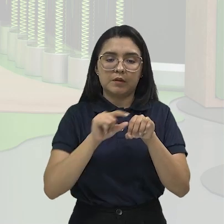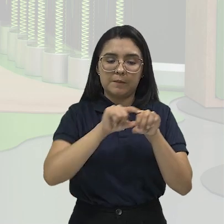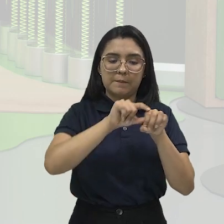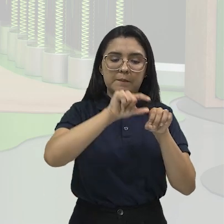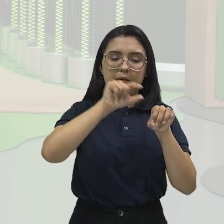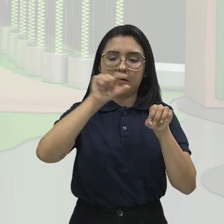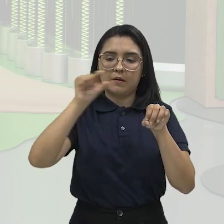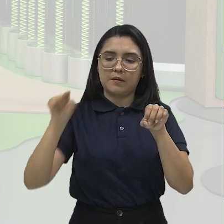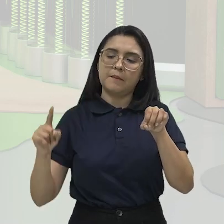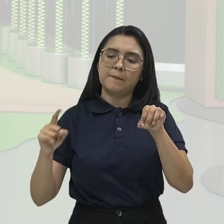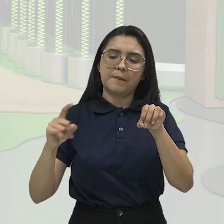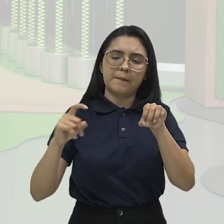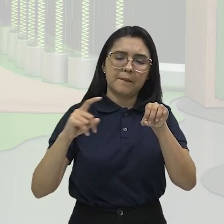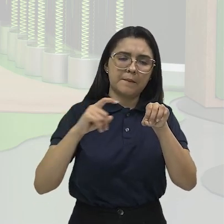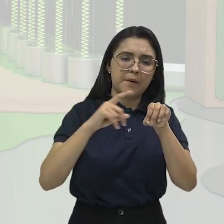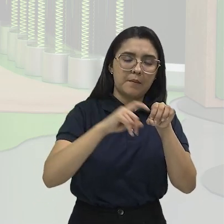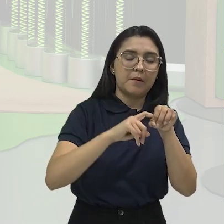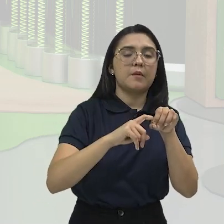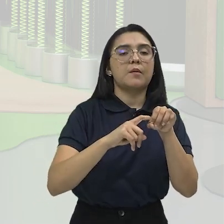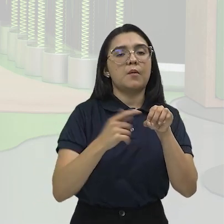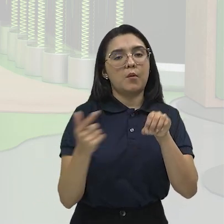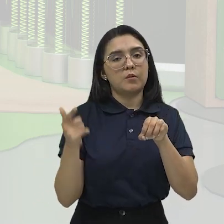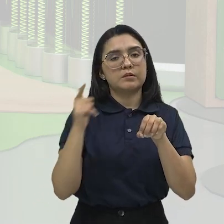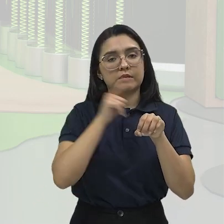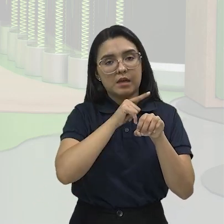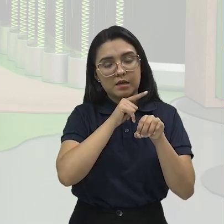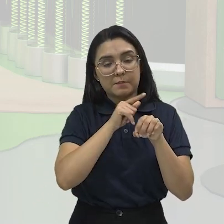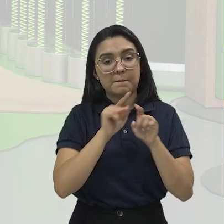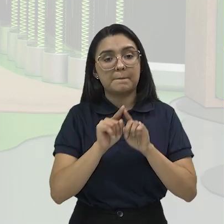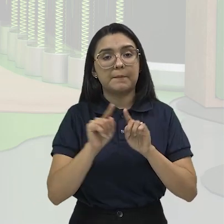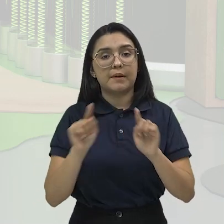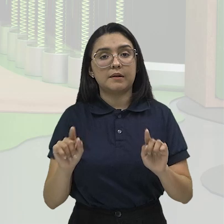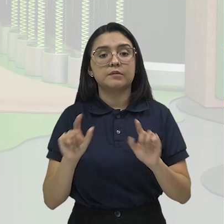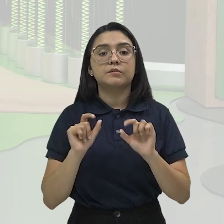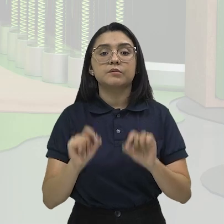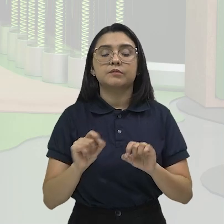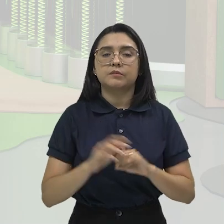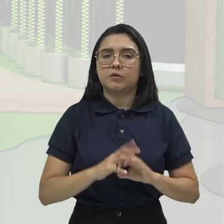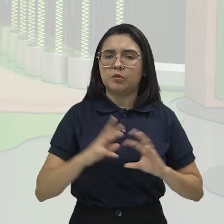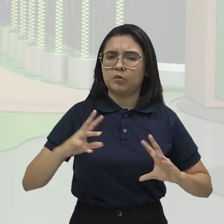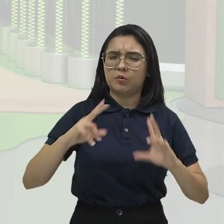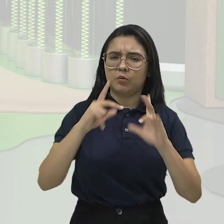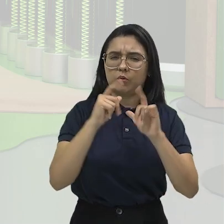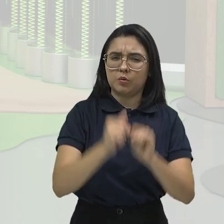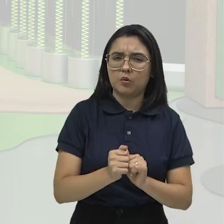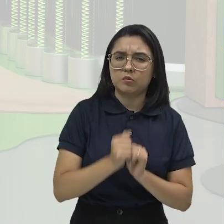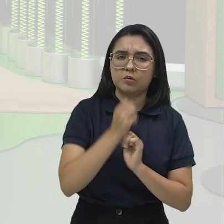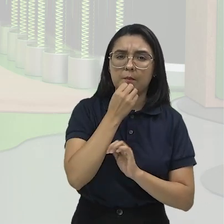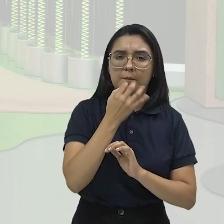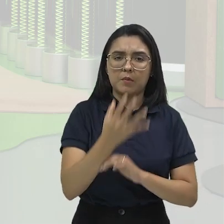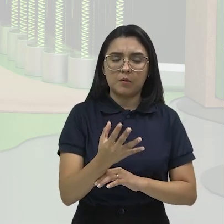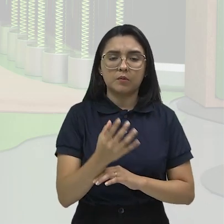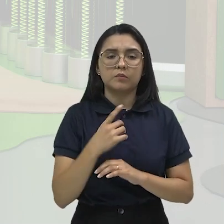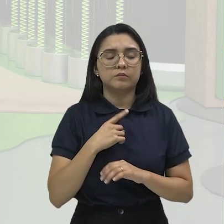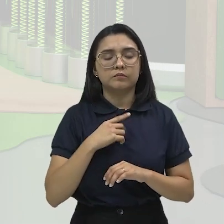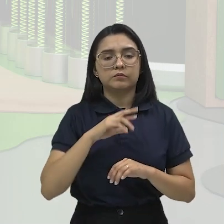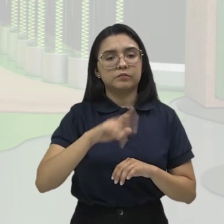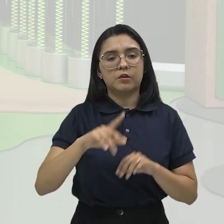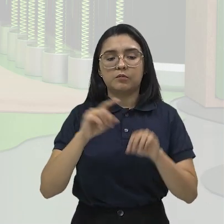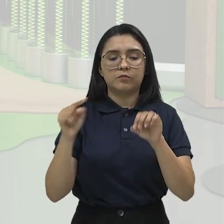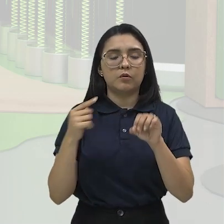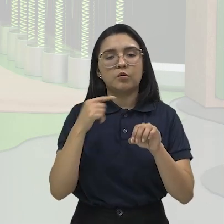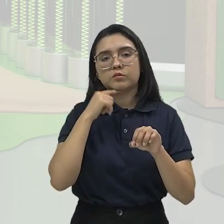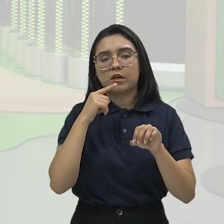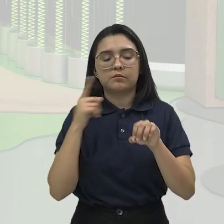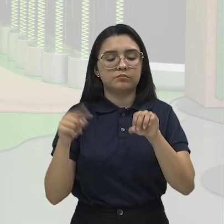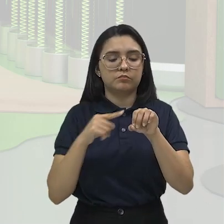uterina, conseguem ter acesso a esse local, mas ainda assim nem todos estarão aptos a fecundar esse